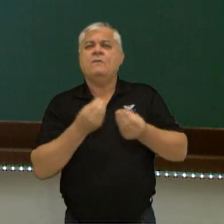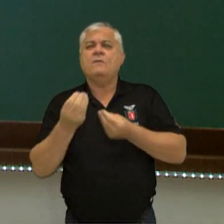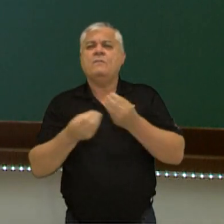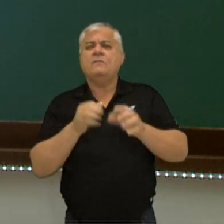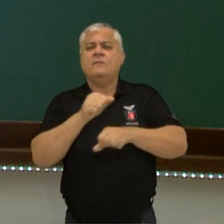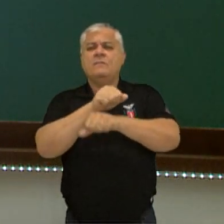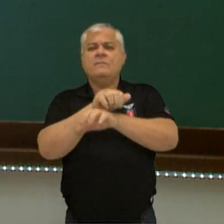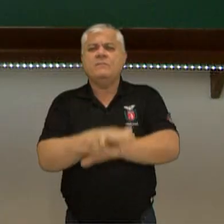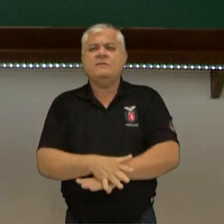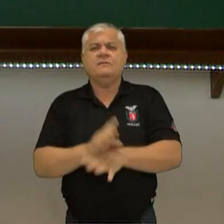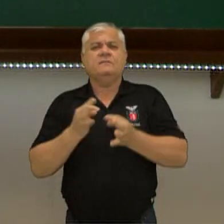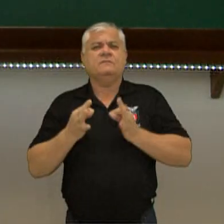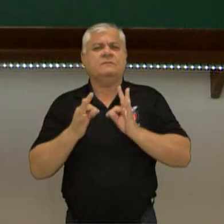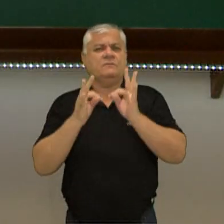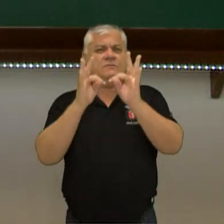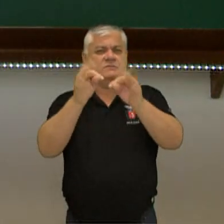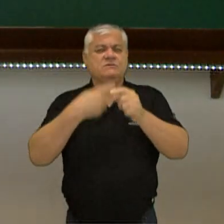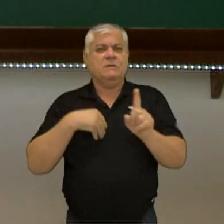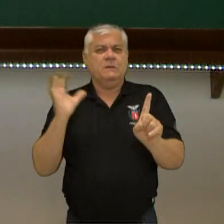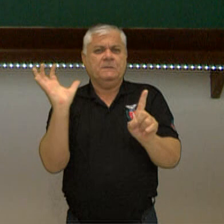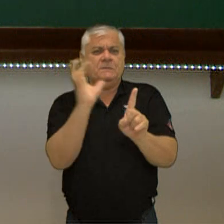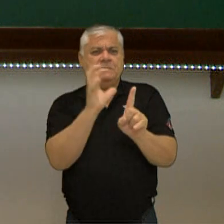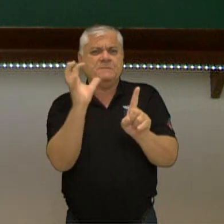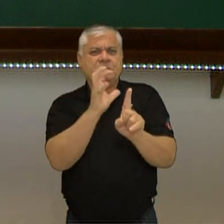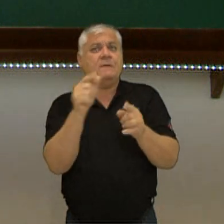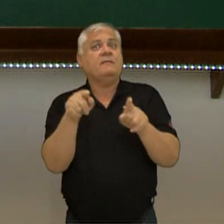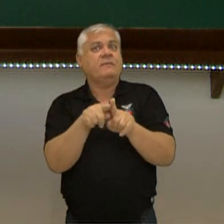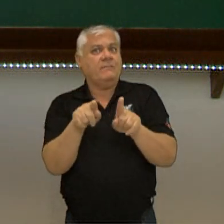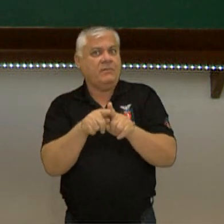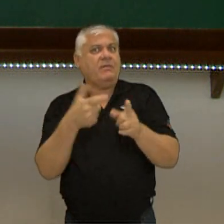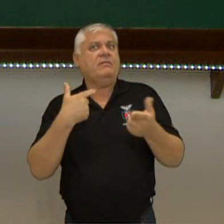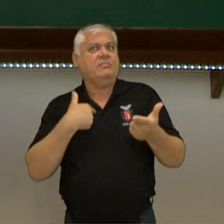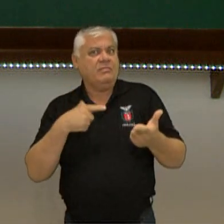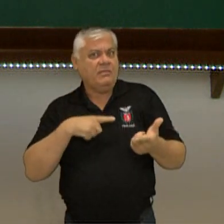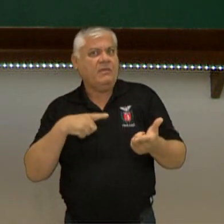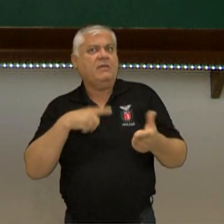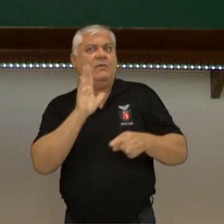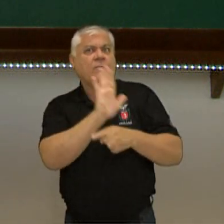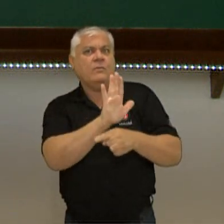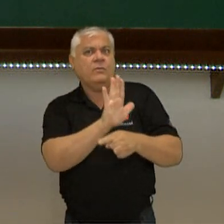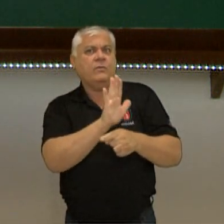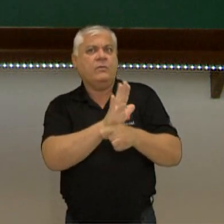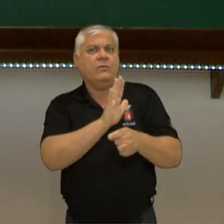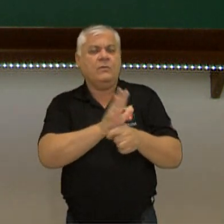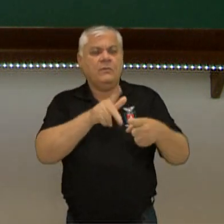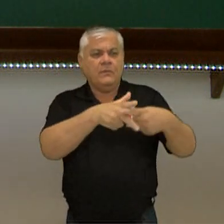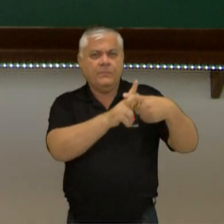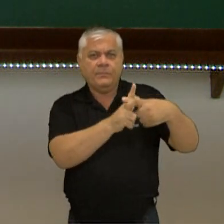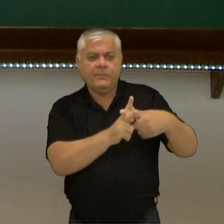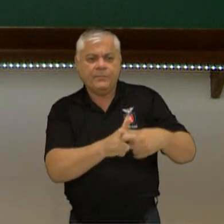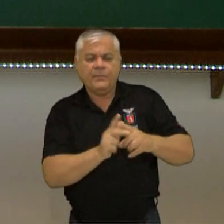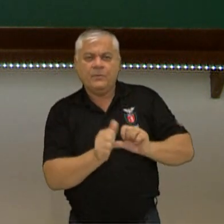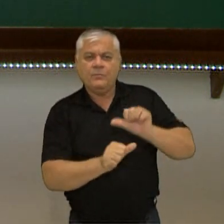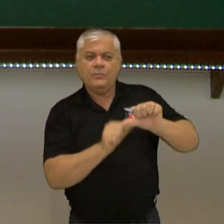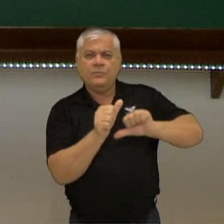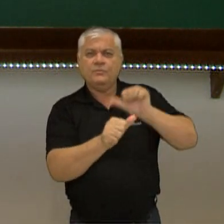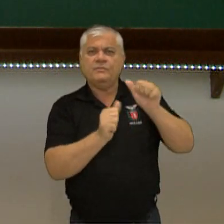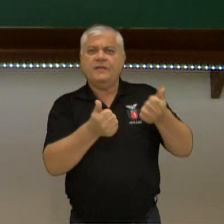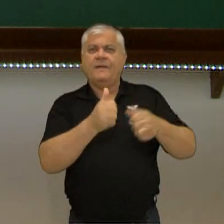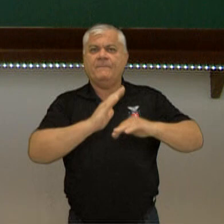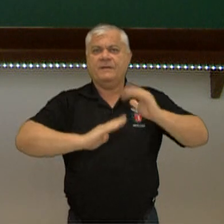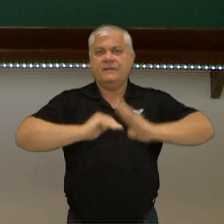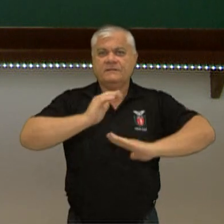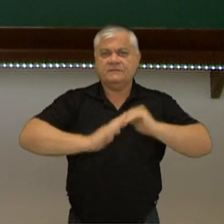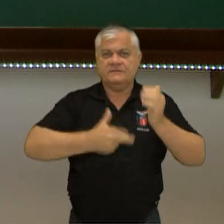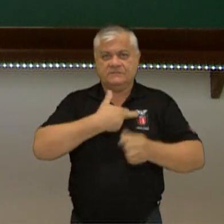e tecnologias têm influenciado, mas também contribuído para a manutenção de práticas religiosas no